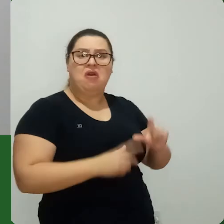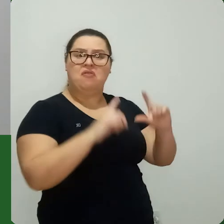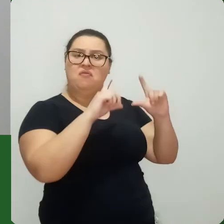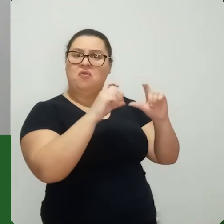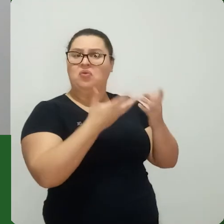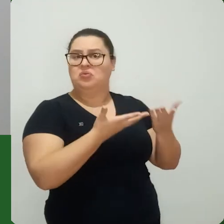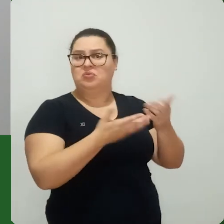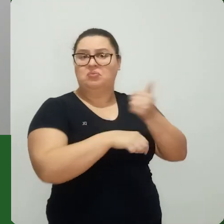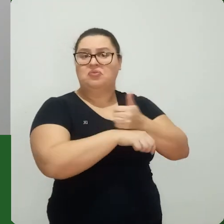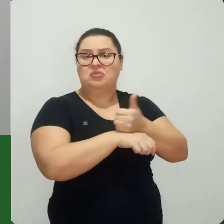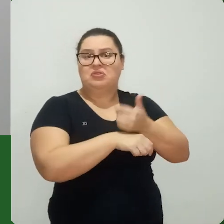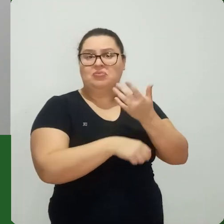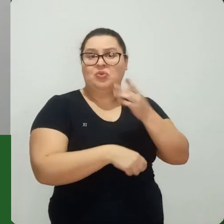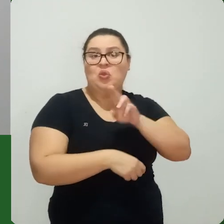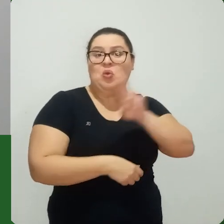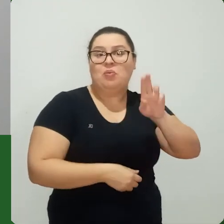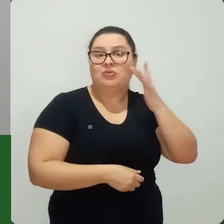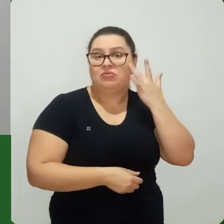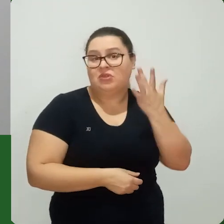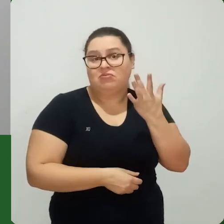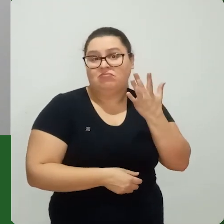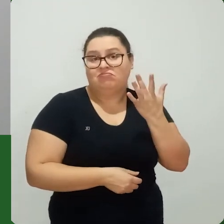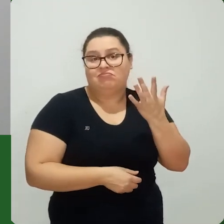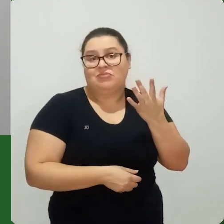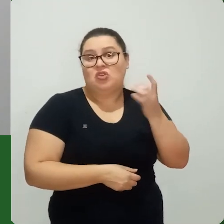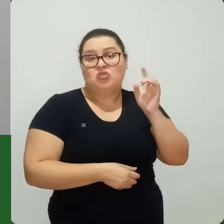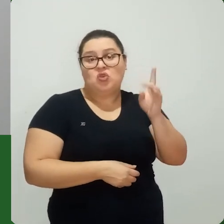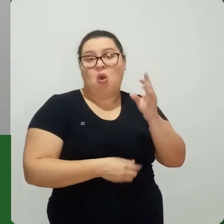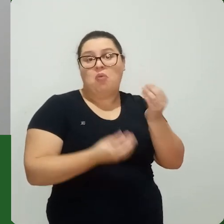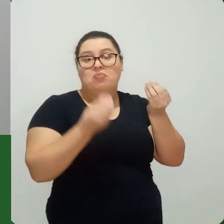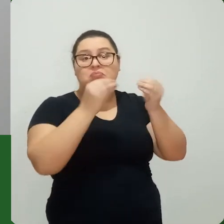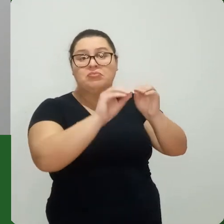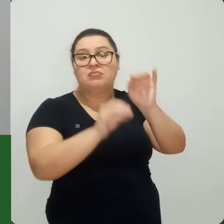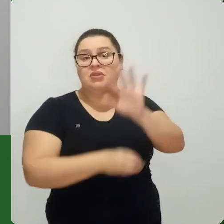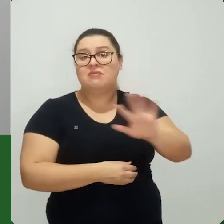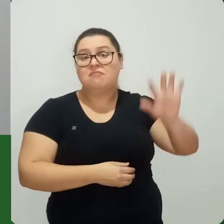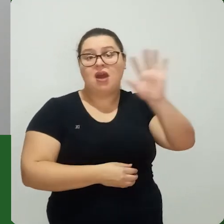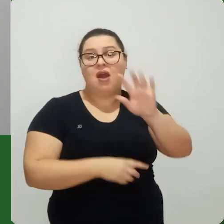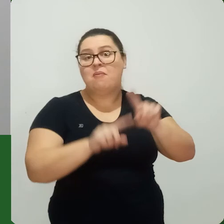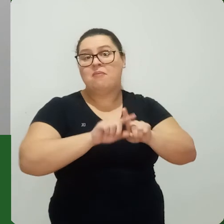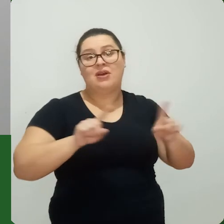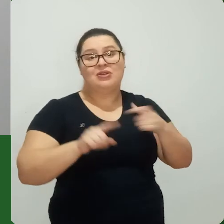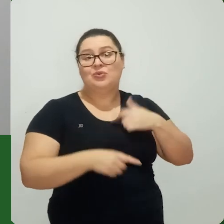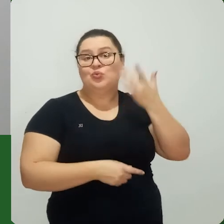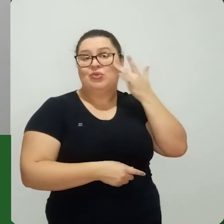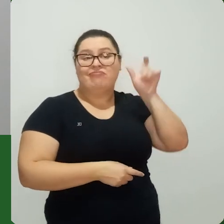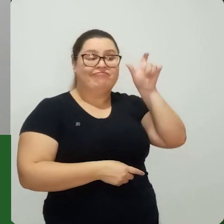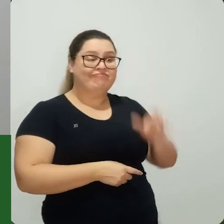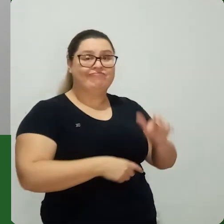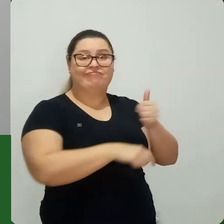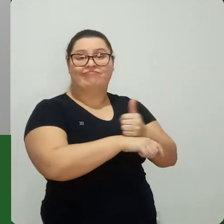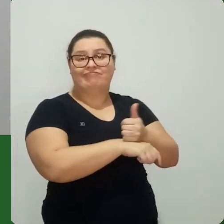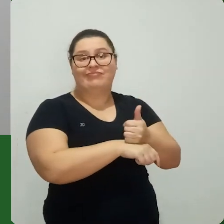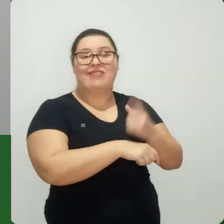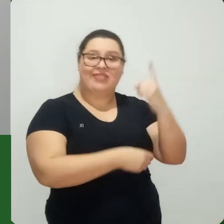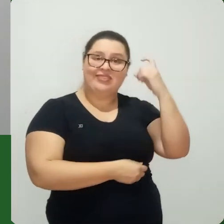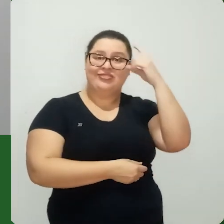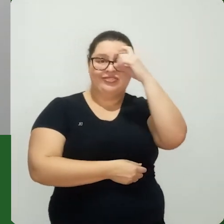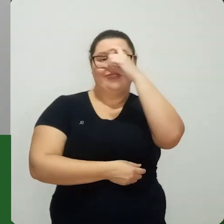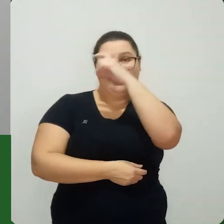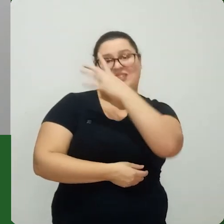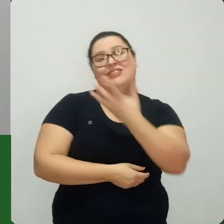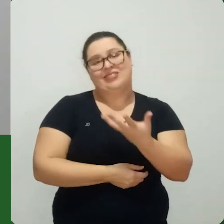não sei nem quem é o fotógrafo. Essa foto foi feita por alguém e foi disponibilizada num banco de imagens. Eu não sei quem é essa